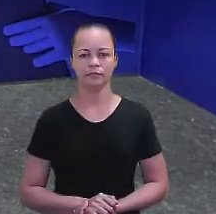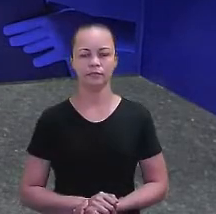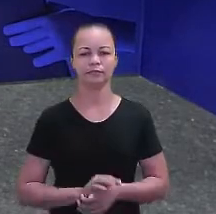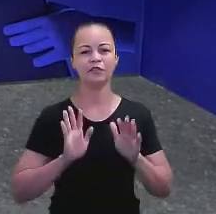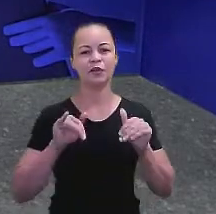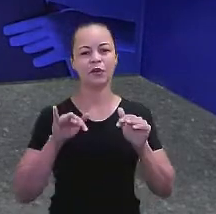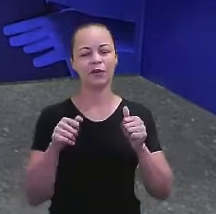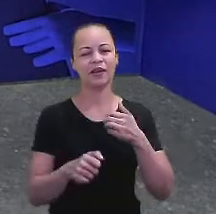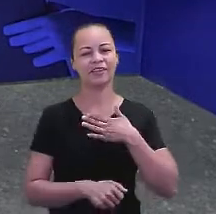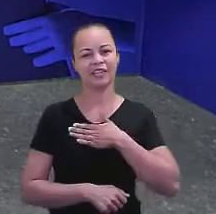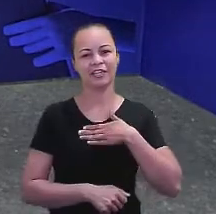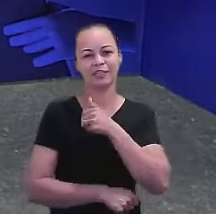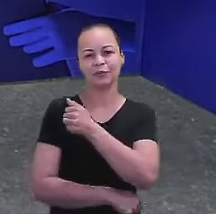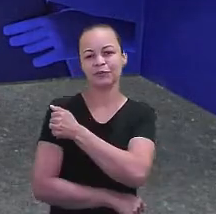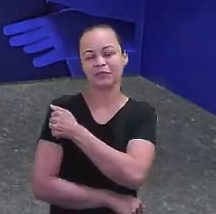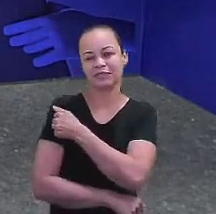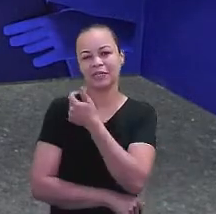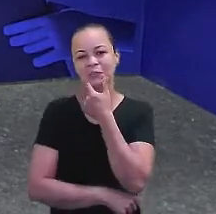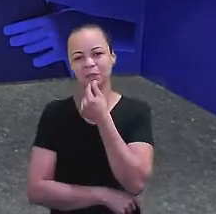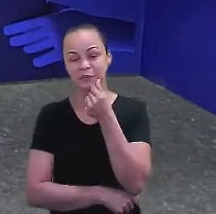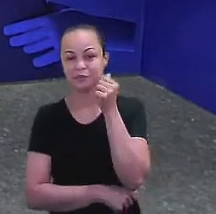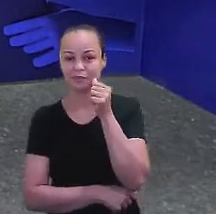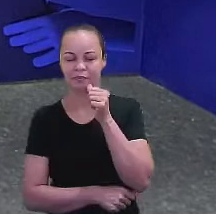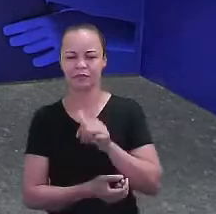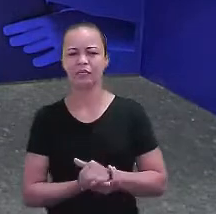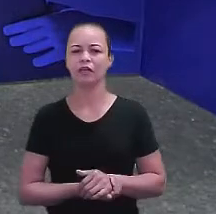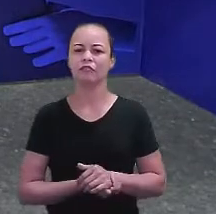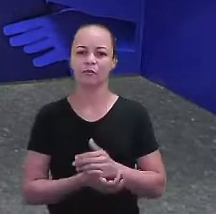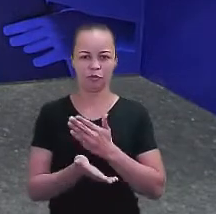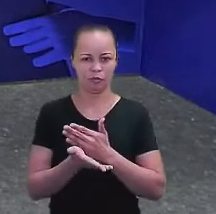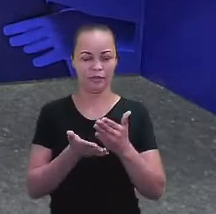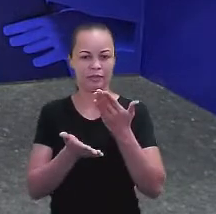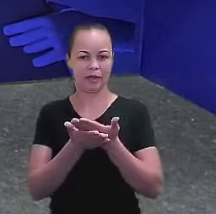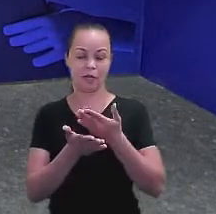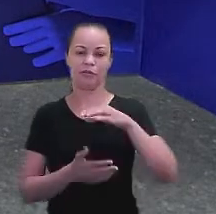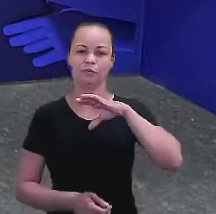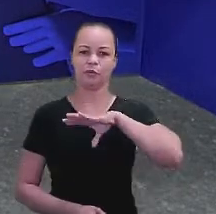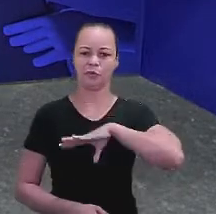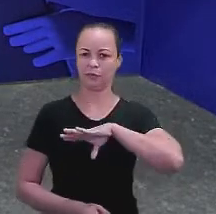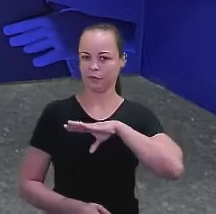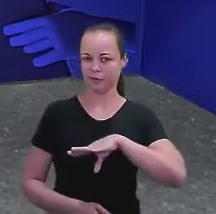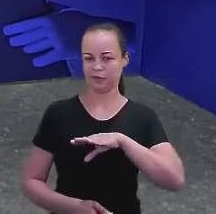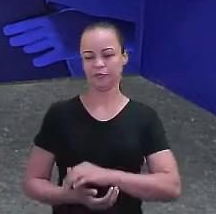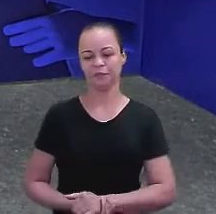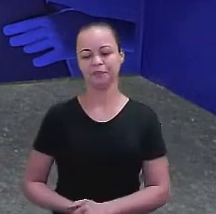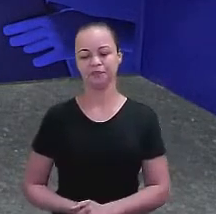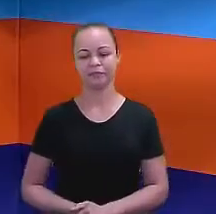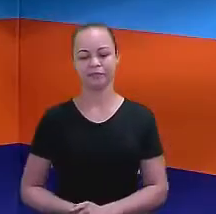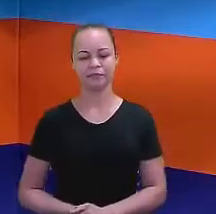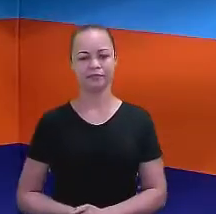Olá, queridos alunos e alunas. Vamos lá para mais uma aula de língua portuguesa.